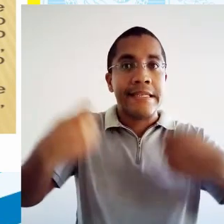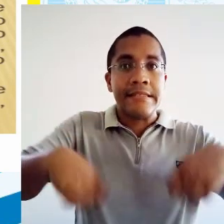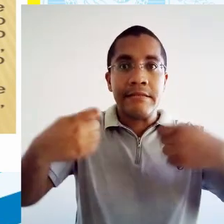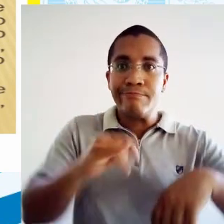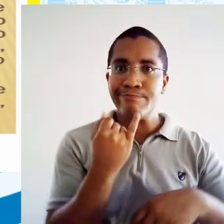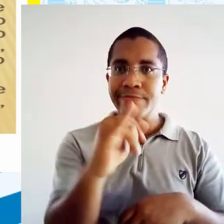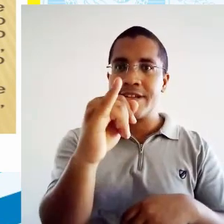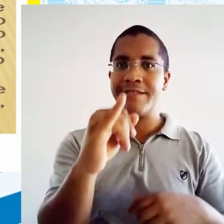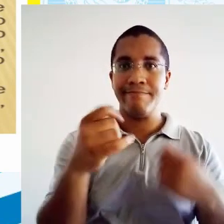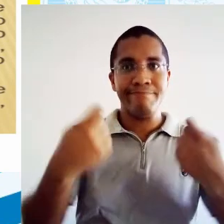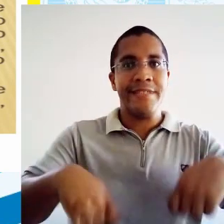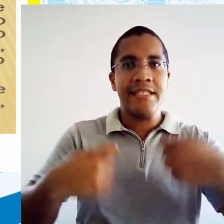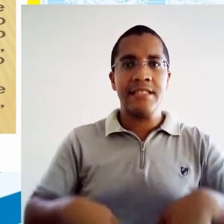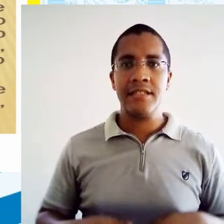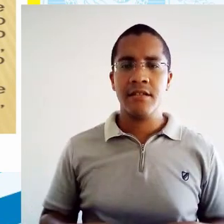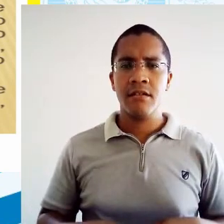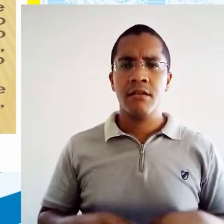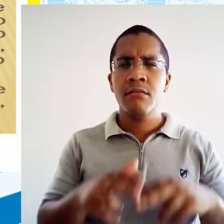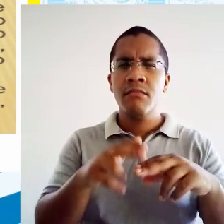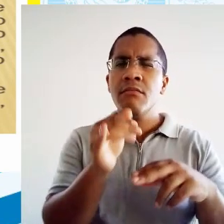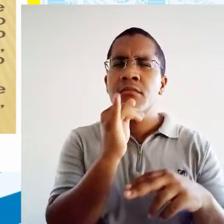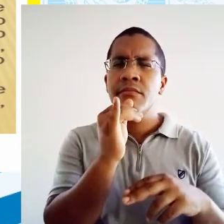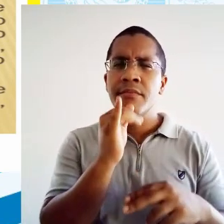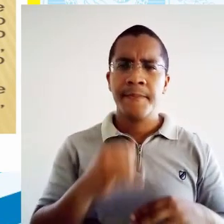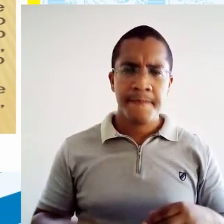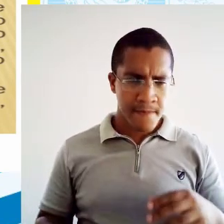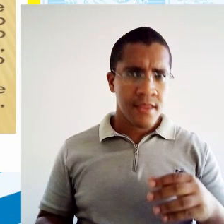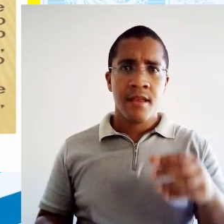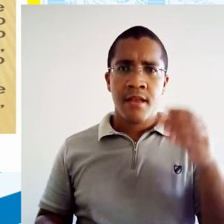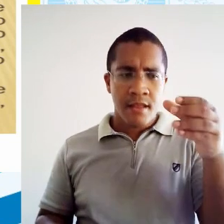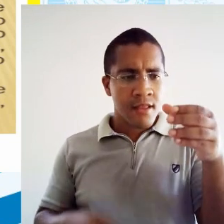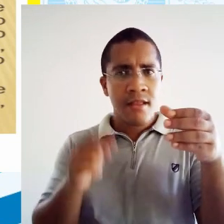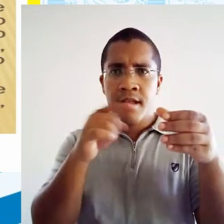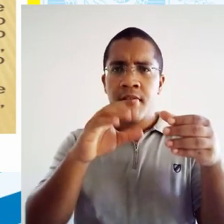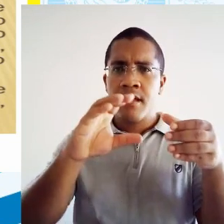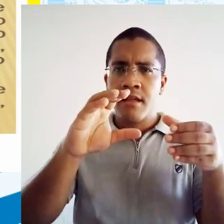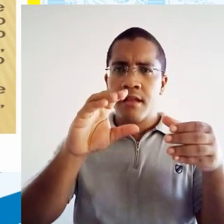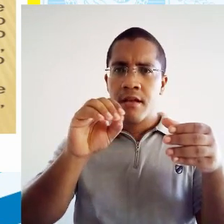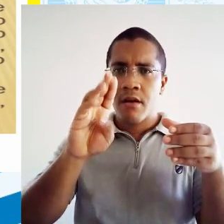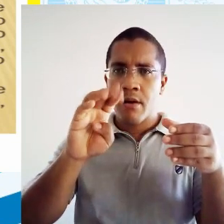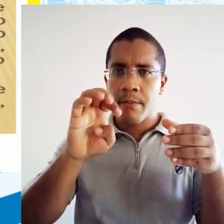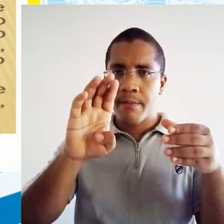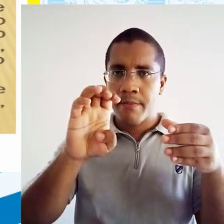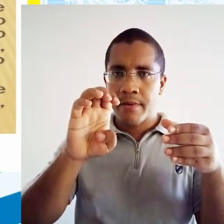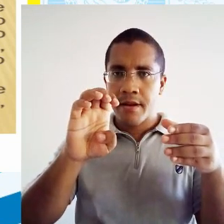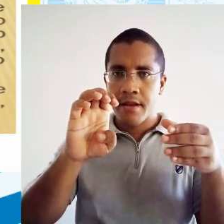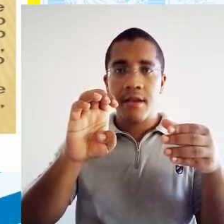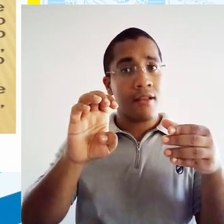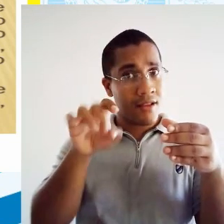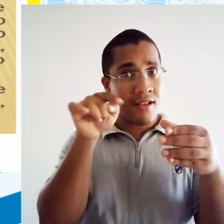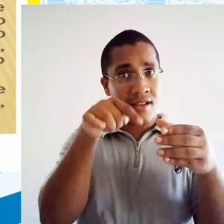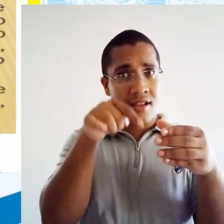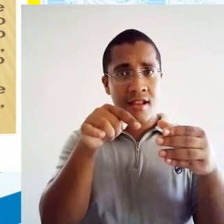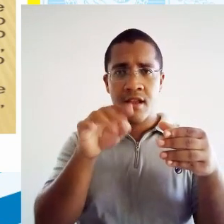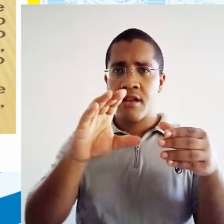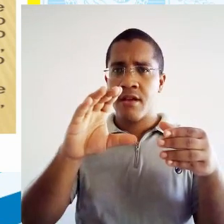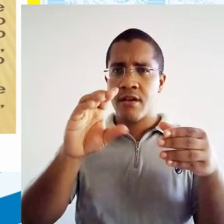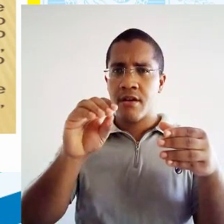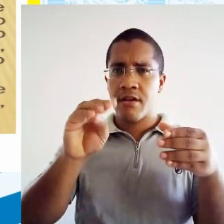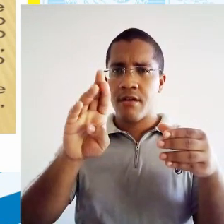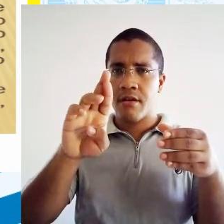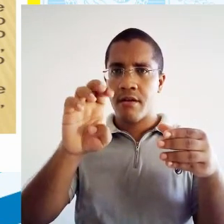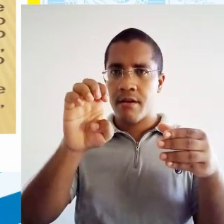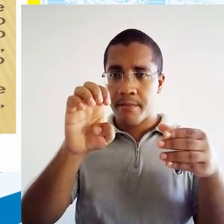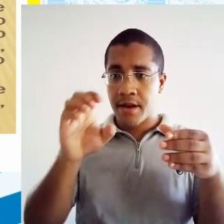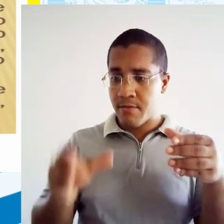sofrer transformações químicas. Por exemplo, a composição do cobre, que é feito por meio do cloreto de cobre,